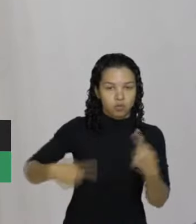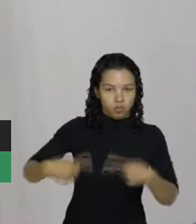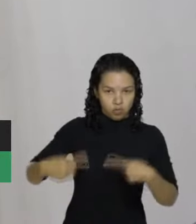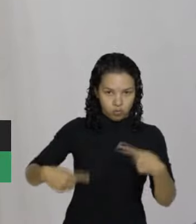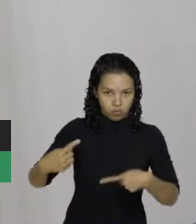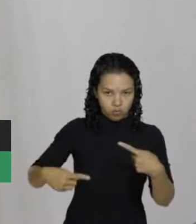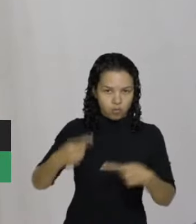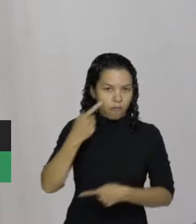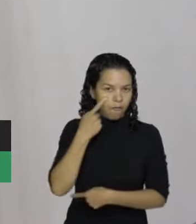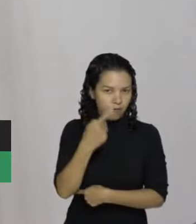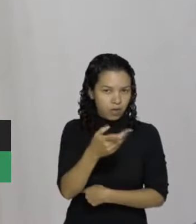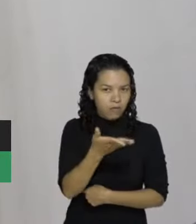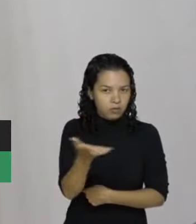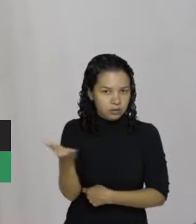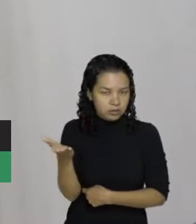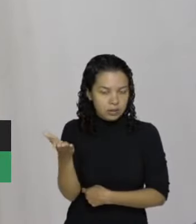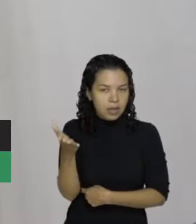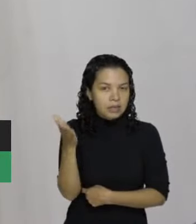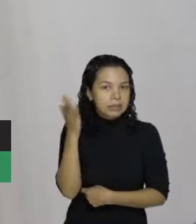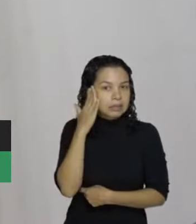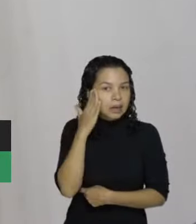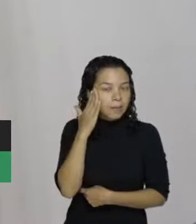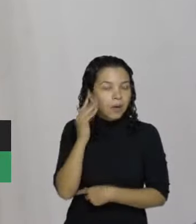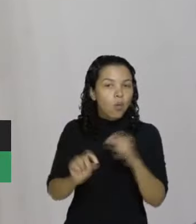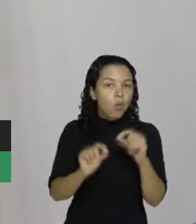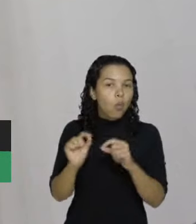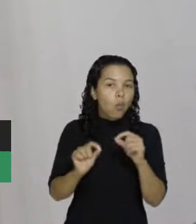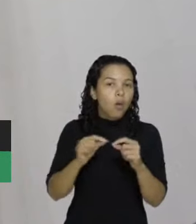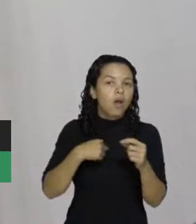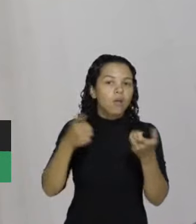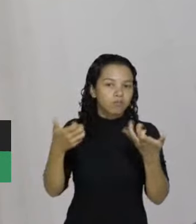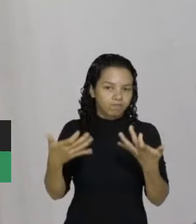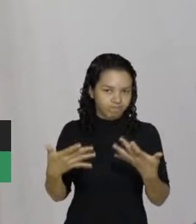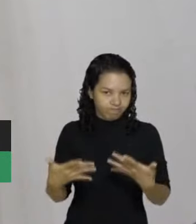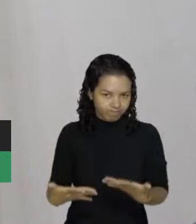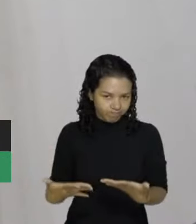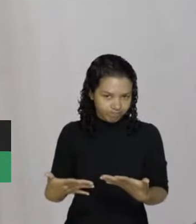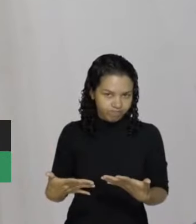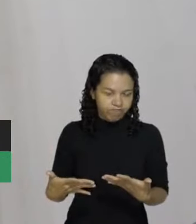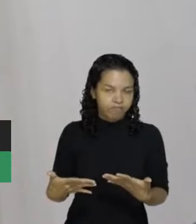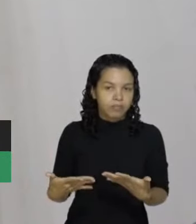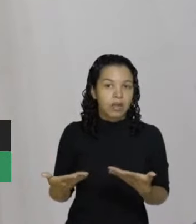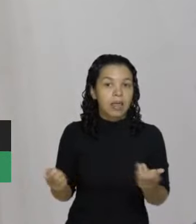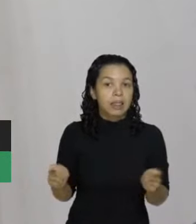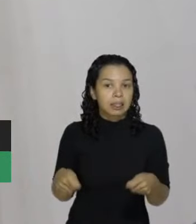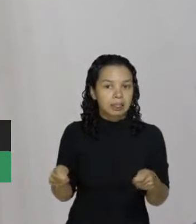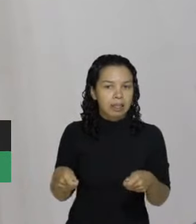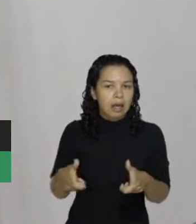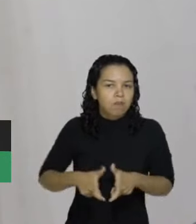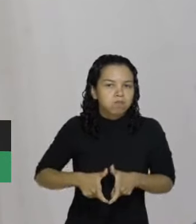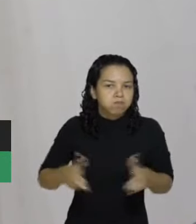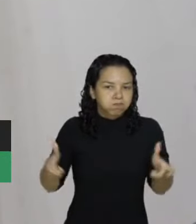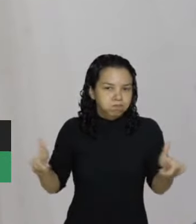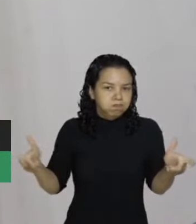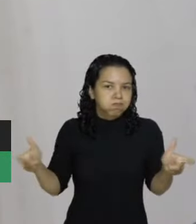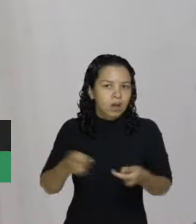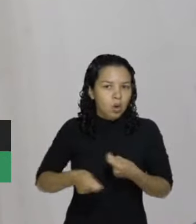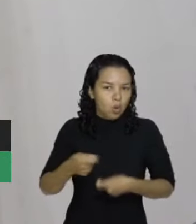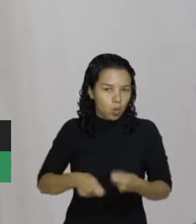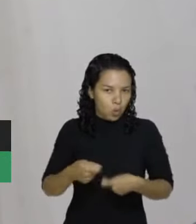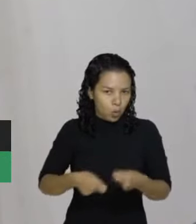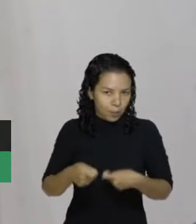vocês terem a noção do que é que nós estamos falando e da capacidade, da abrangência que nós temos para a economia